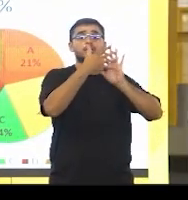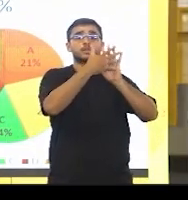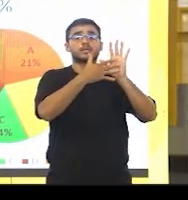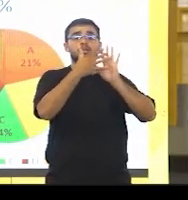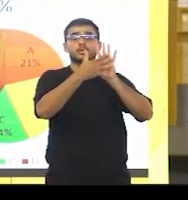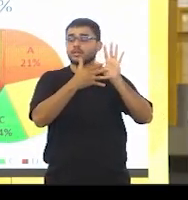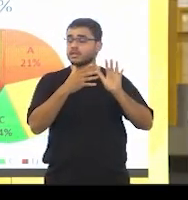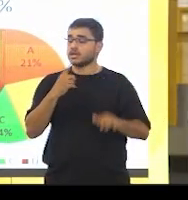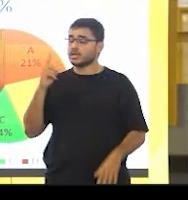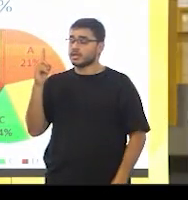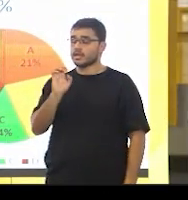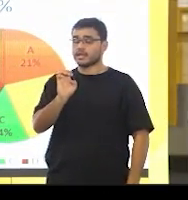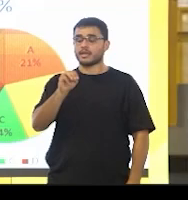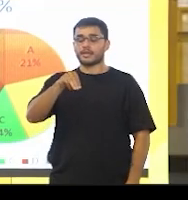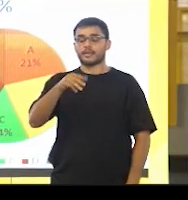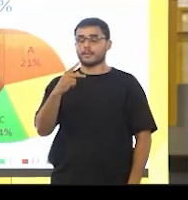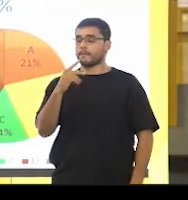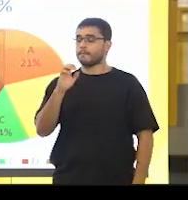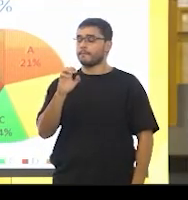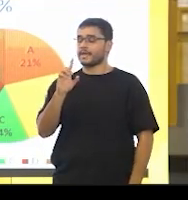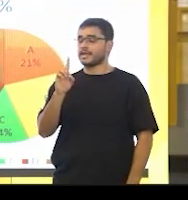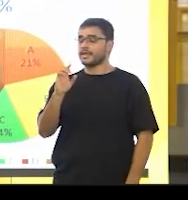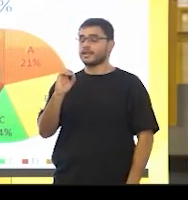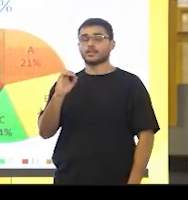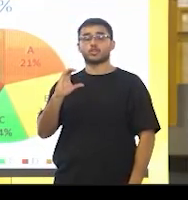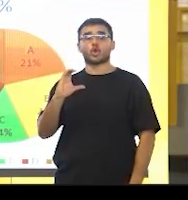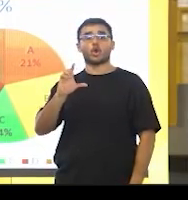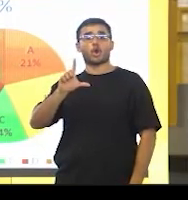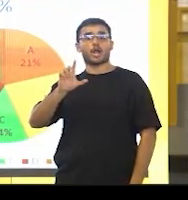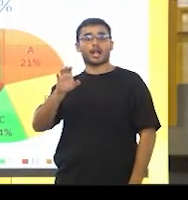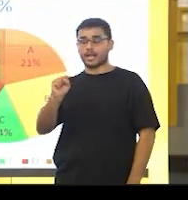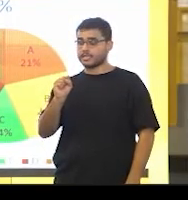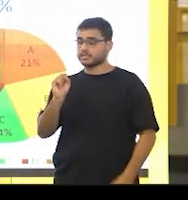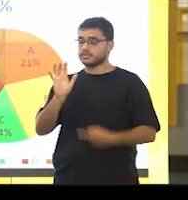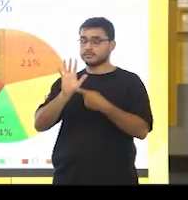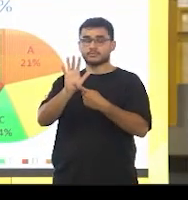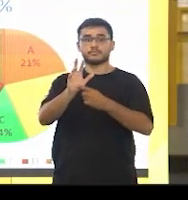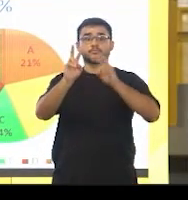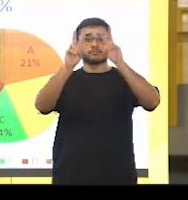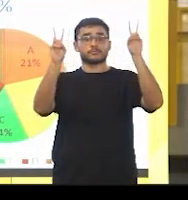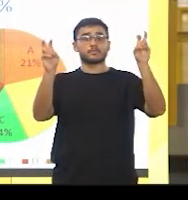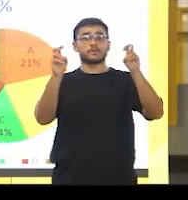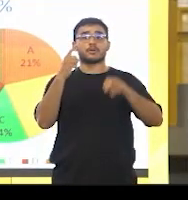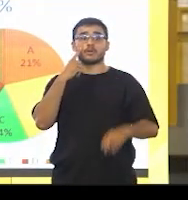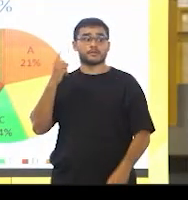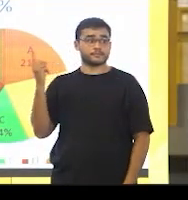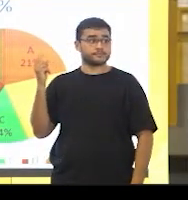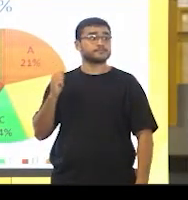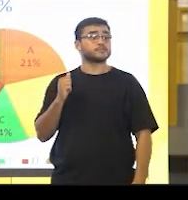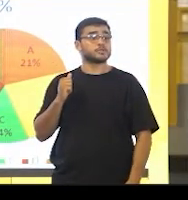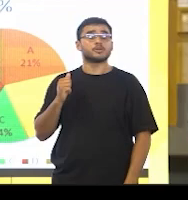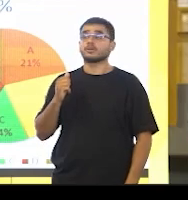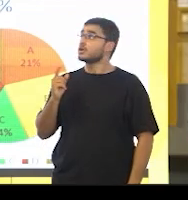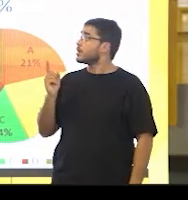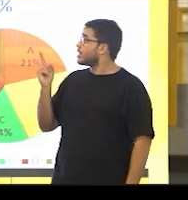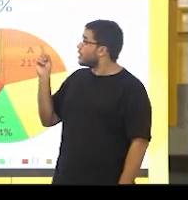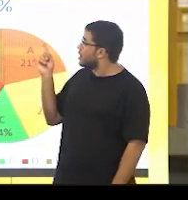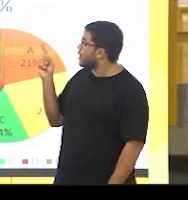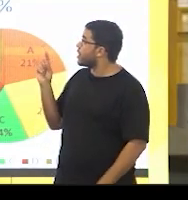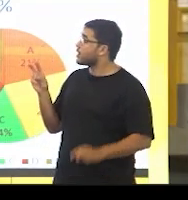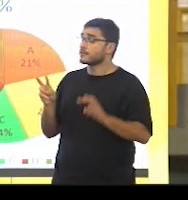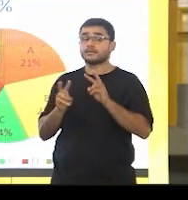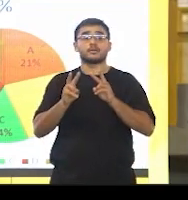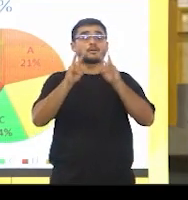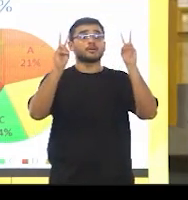de Empédocles acerca da arqué? Porque é isso que a gente tem que entender. A habilidade dessa